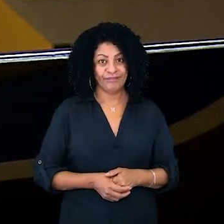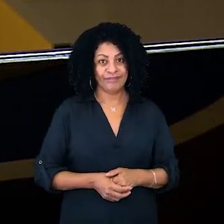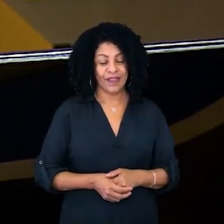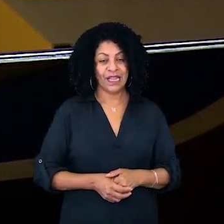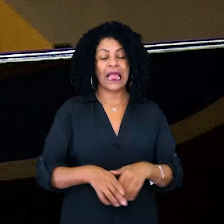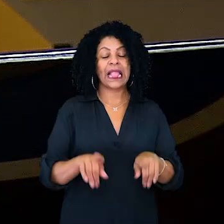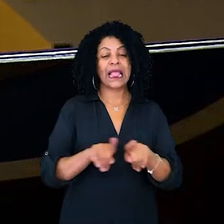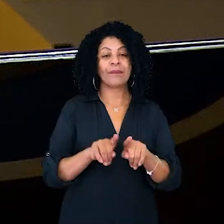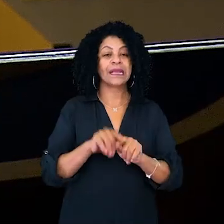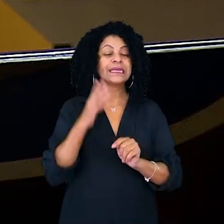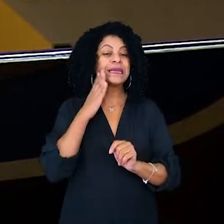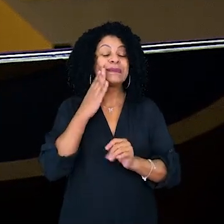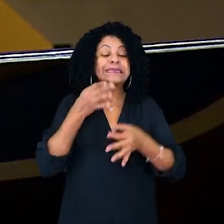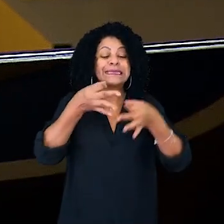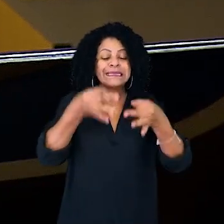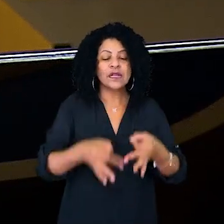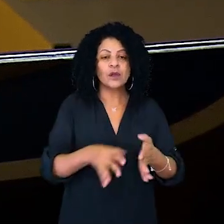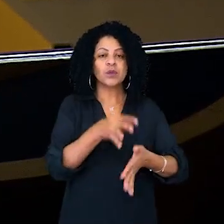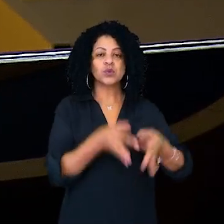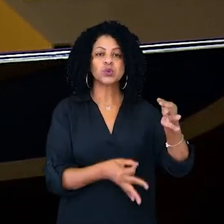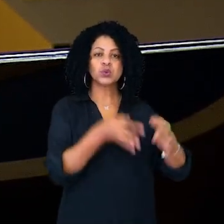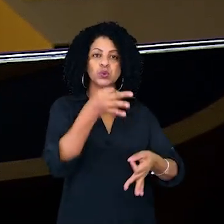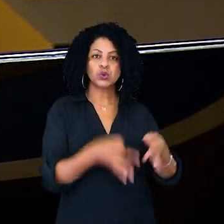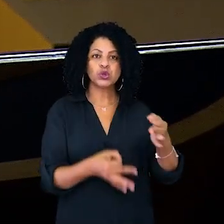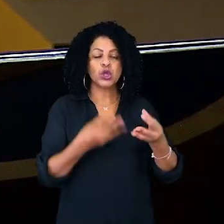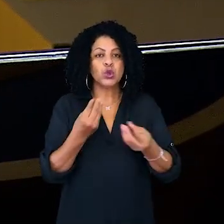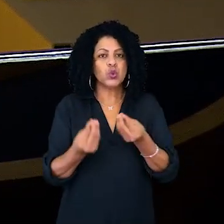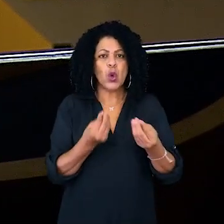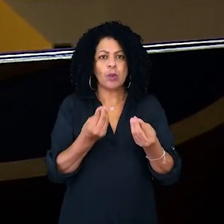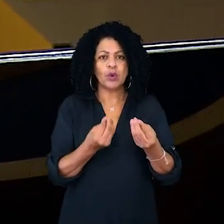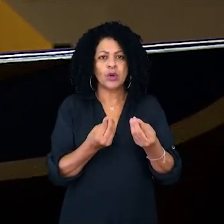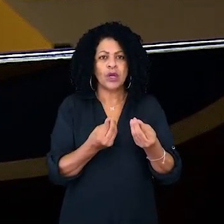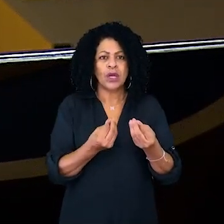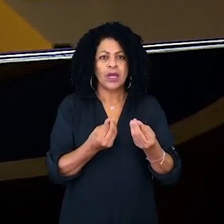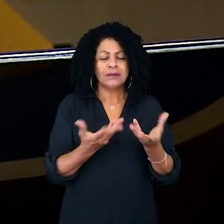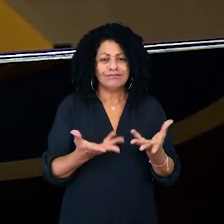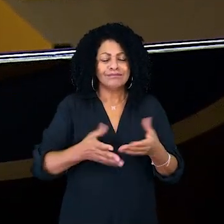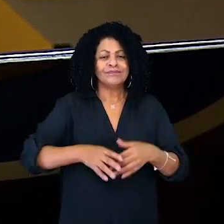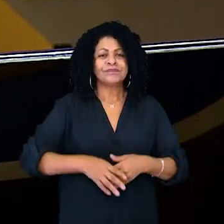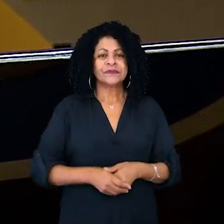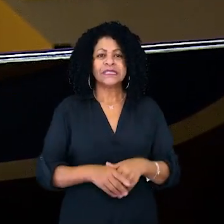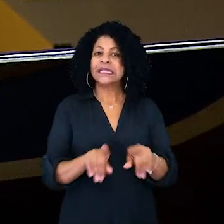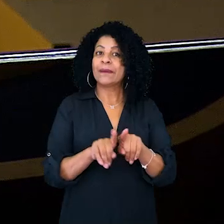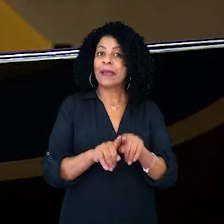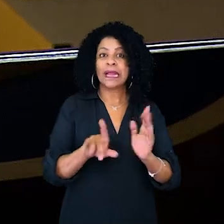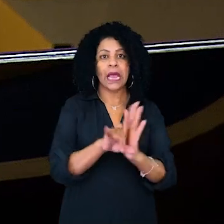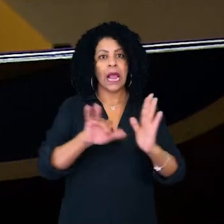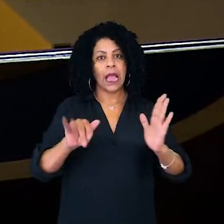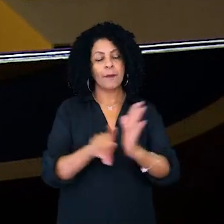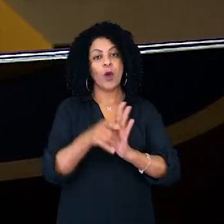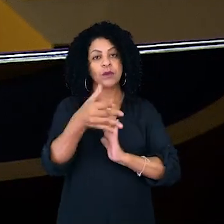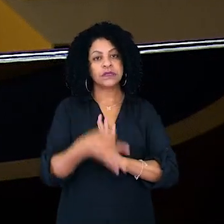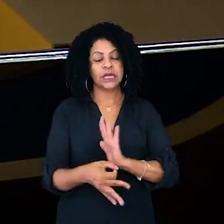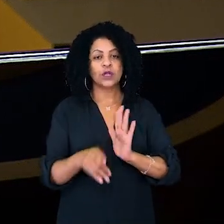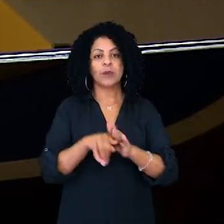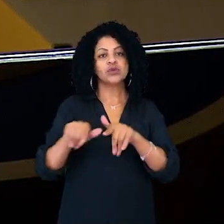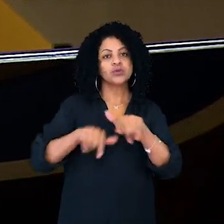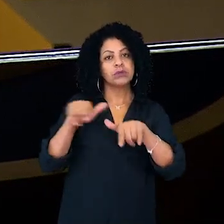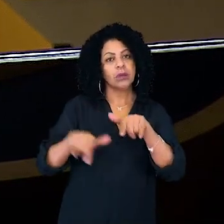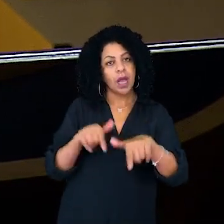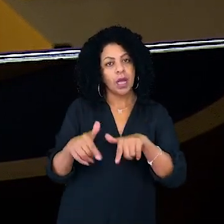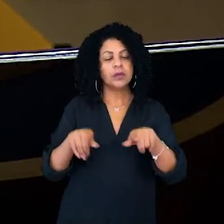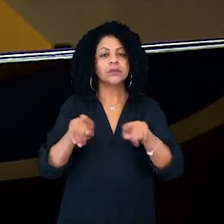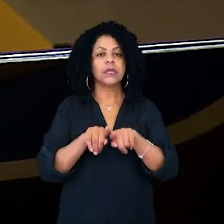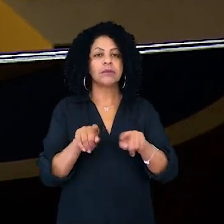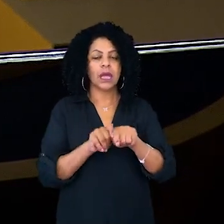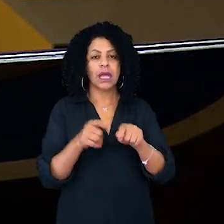do convencimento necessário do juízo de probabilidade sobre a inaptidão para o